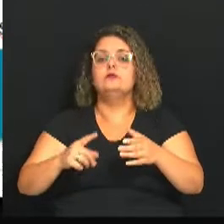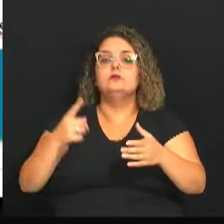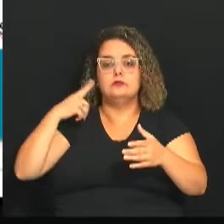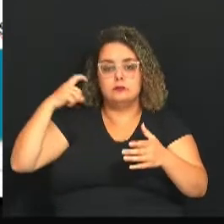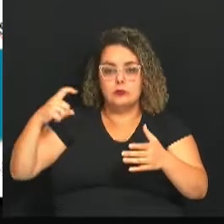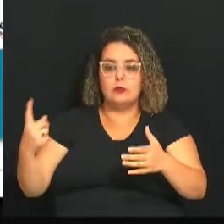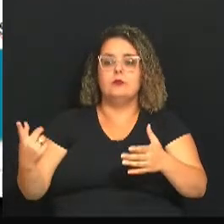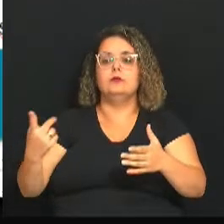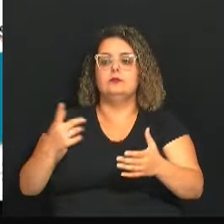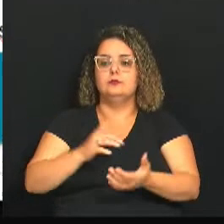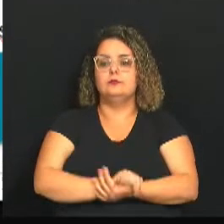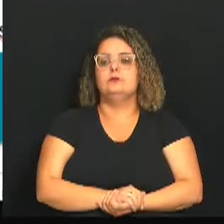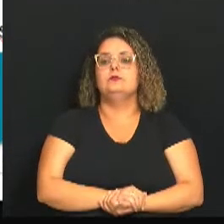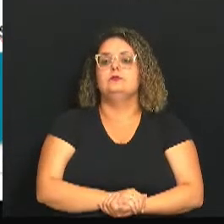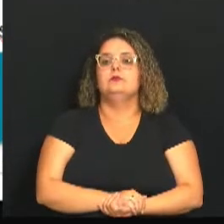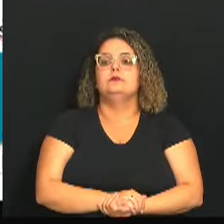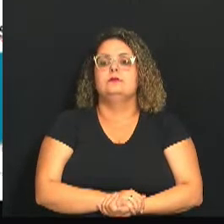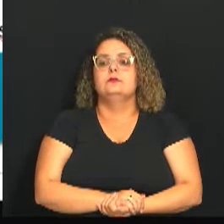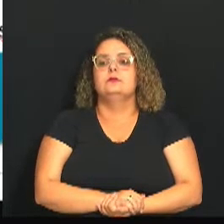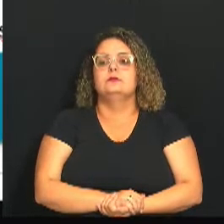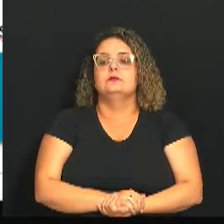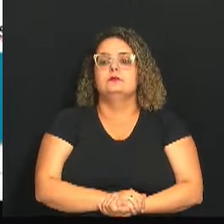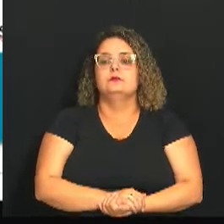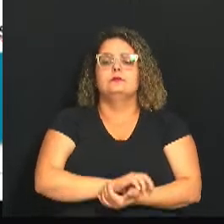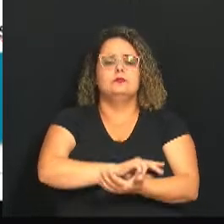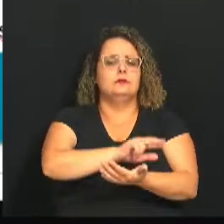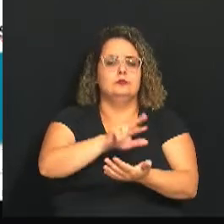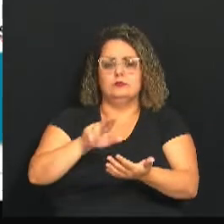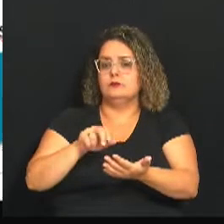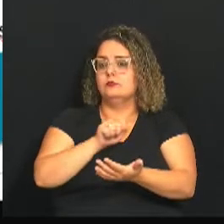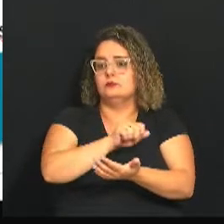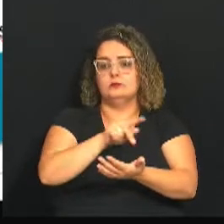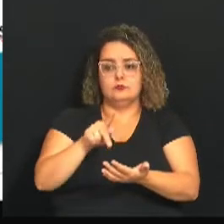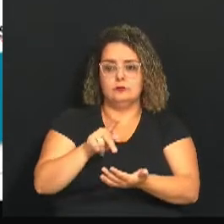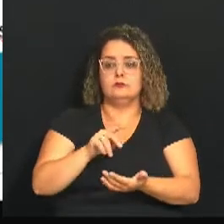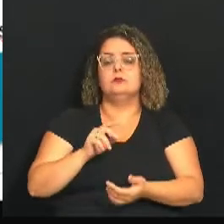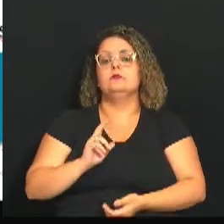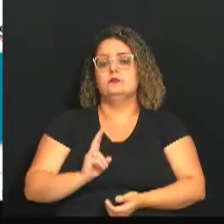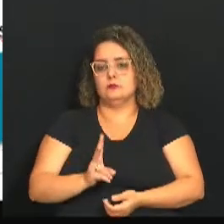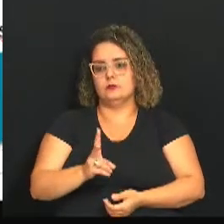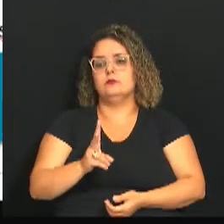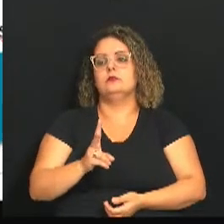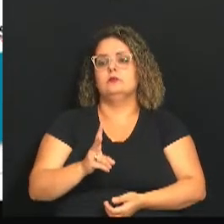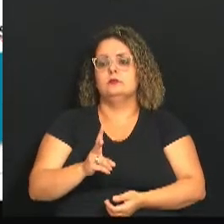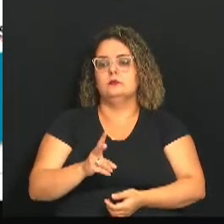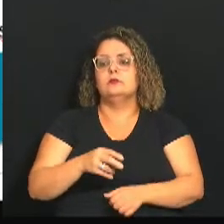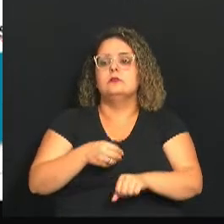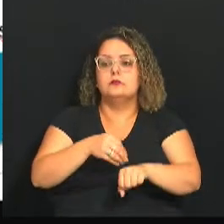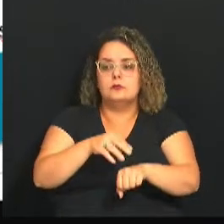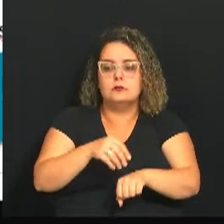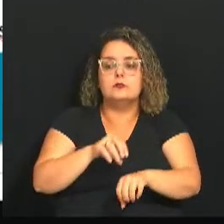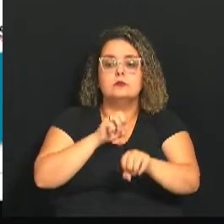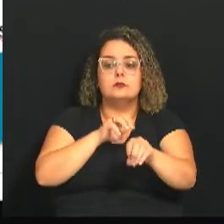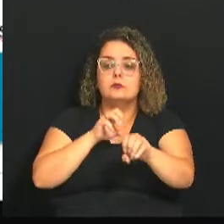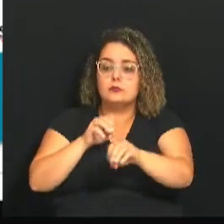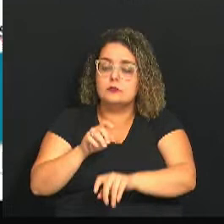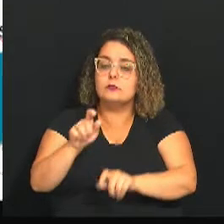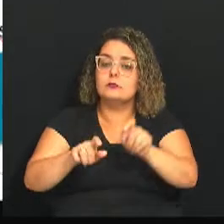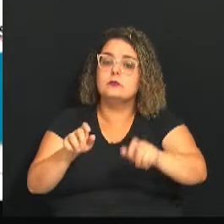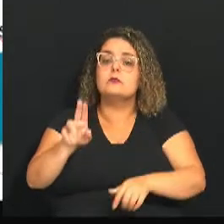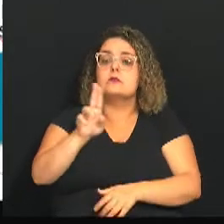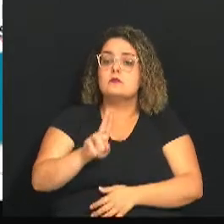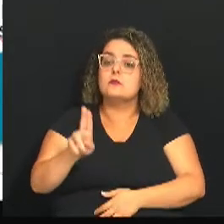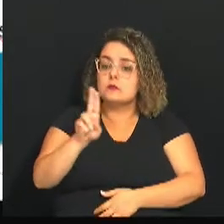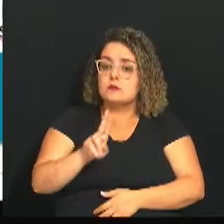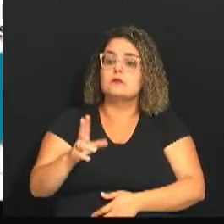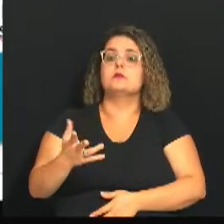A gente tem também uma gama de aplicativos, e a gente sempre recomenda e busca ensinar a população a utilizar